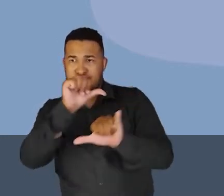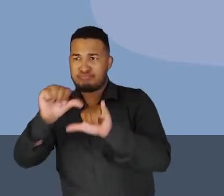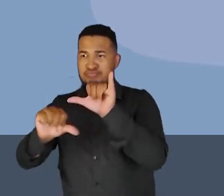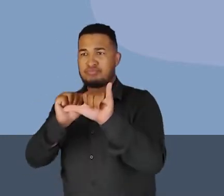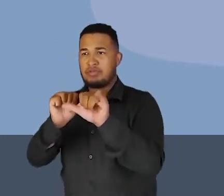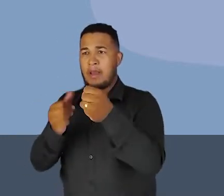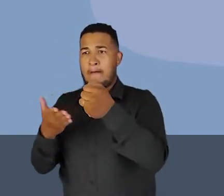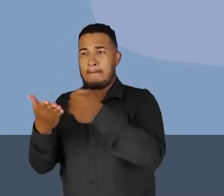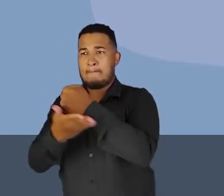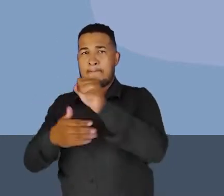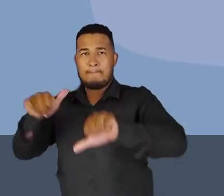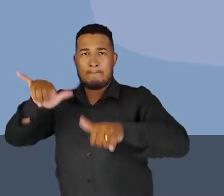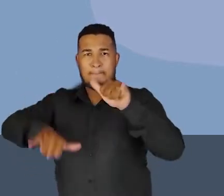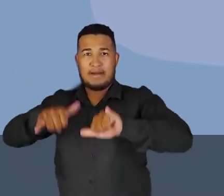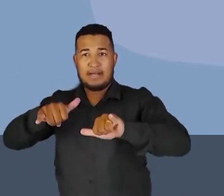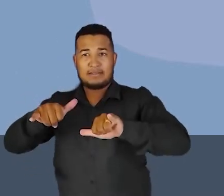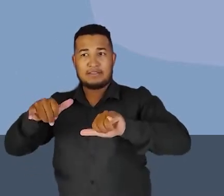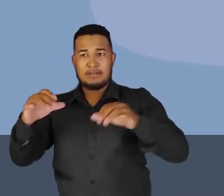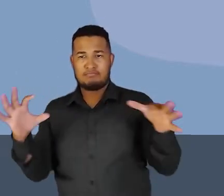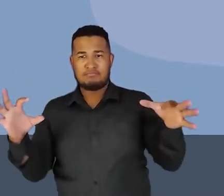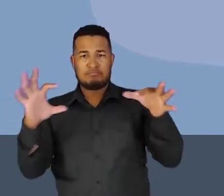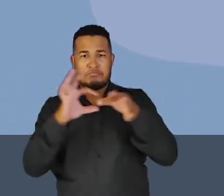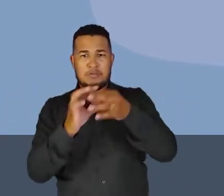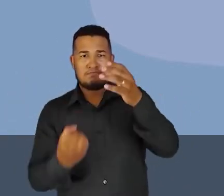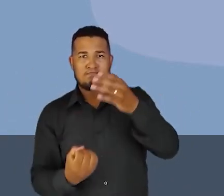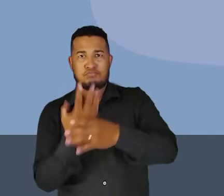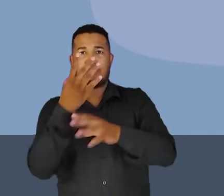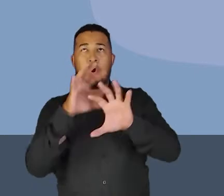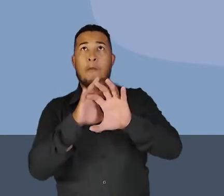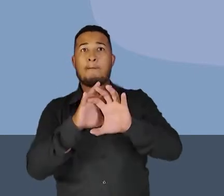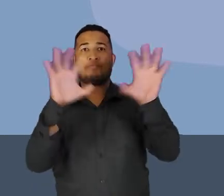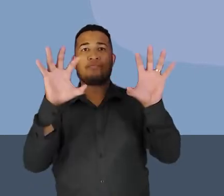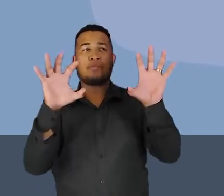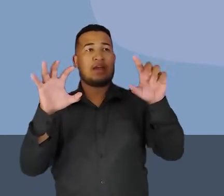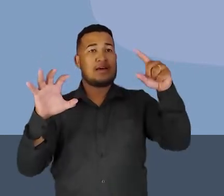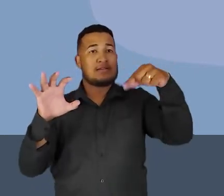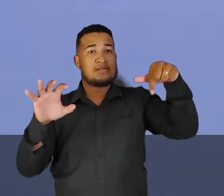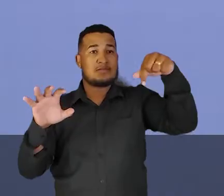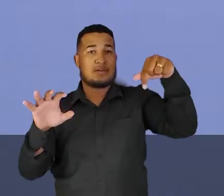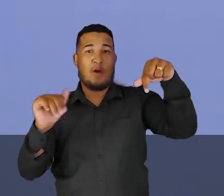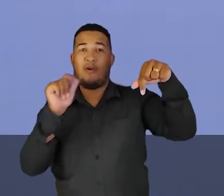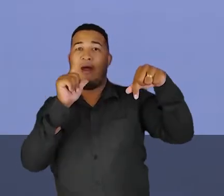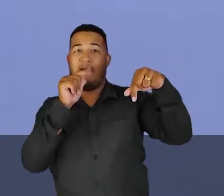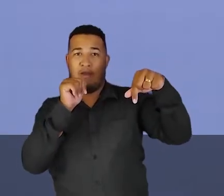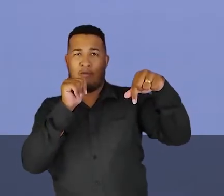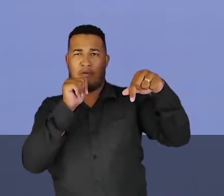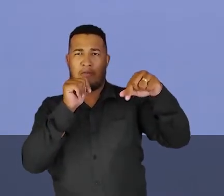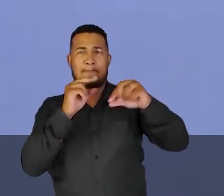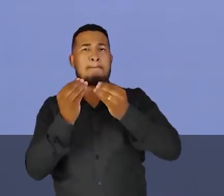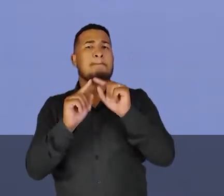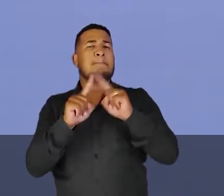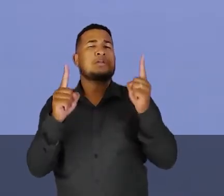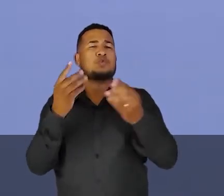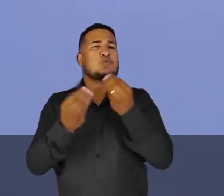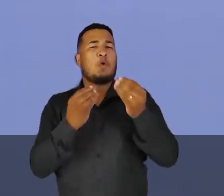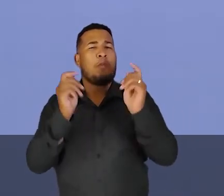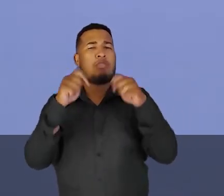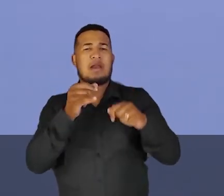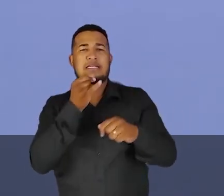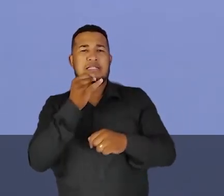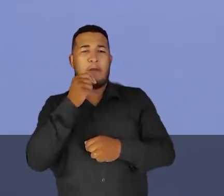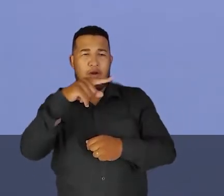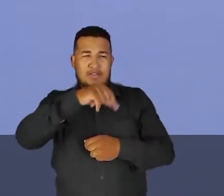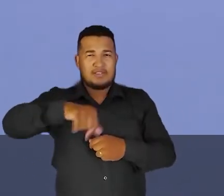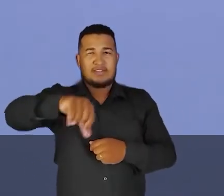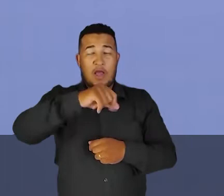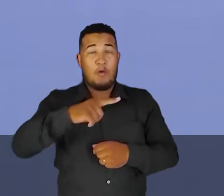um sal e forma água, ok? Bom, como é que eu daria nome para esse sal? A gente viu, então, que o sal de